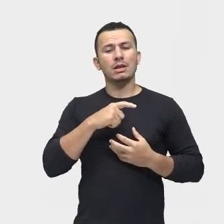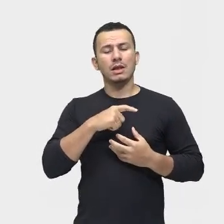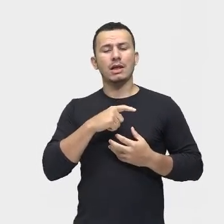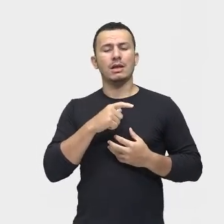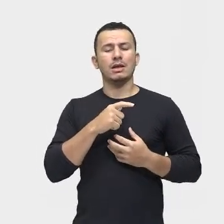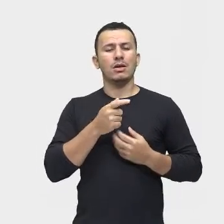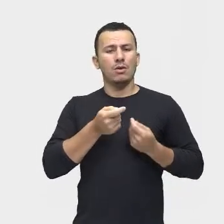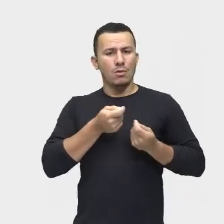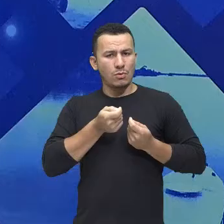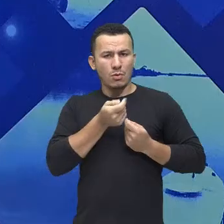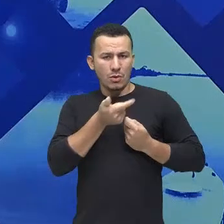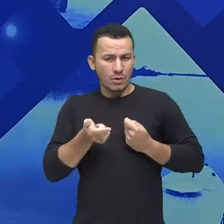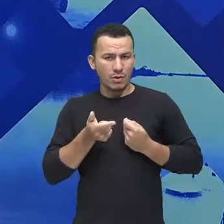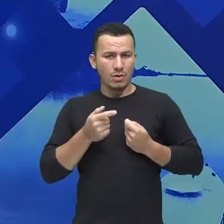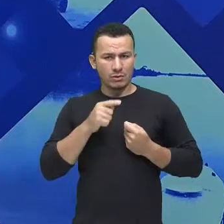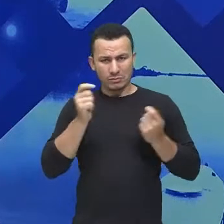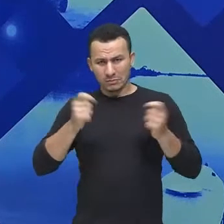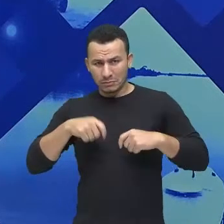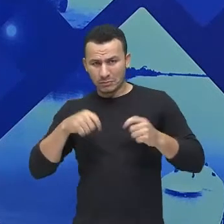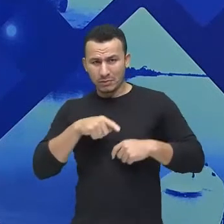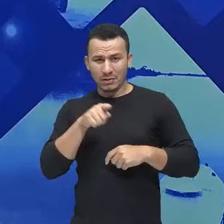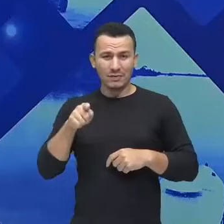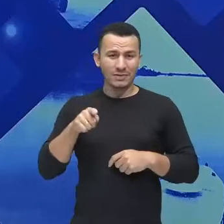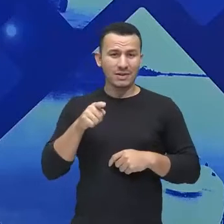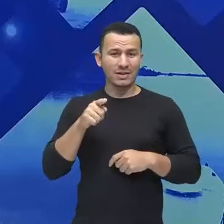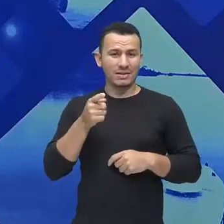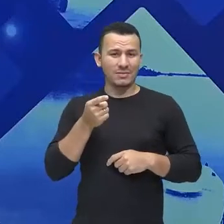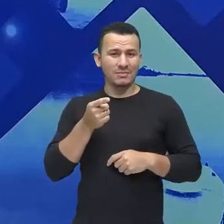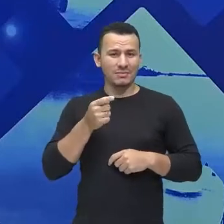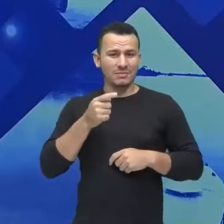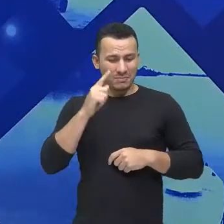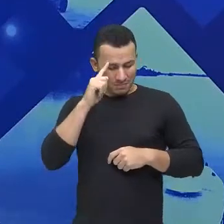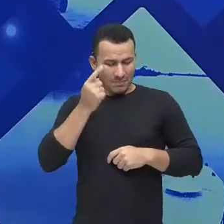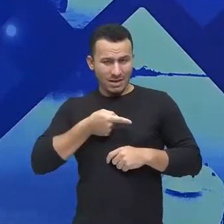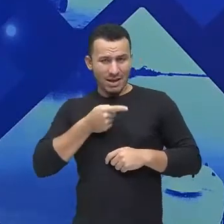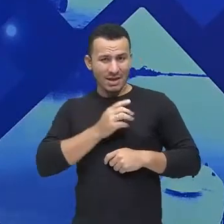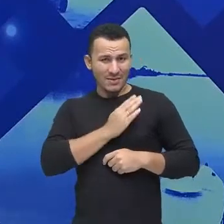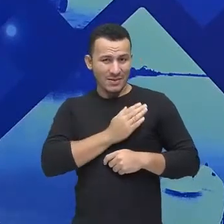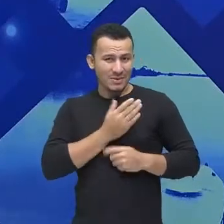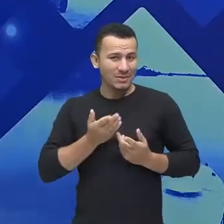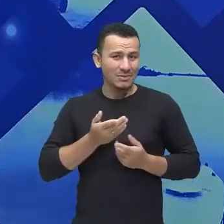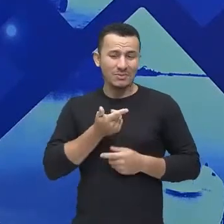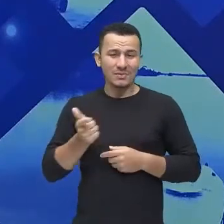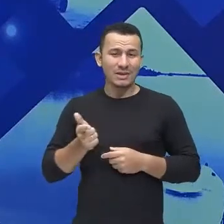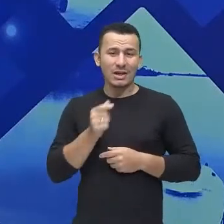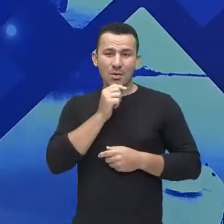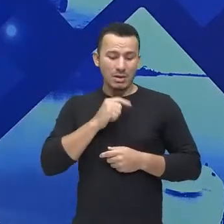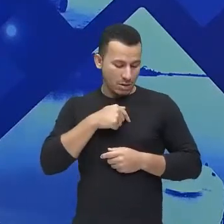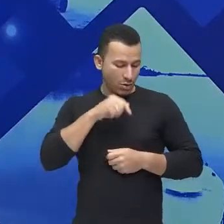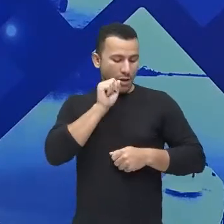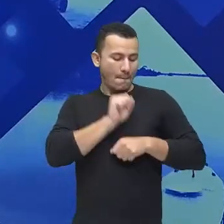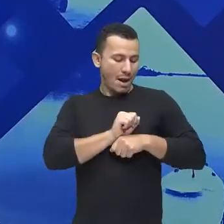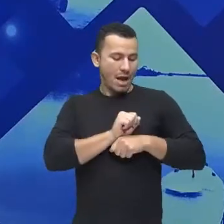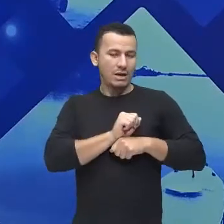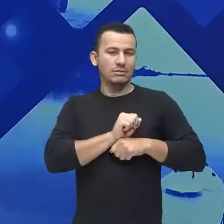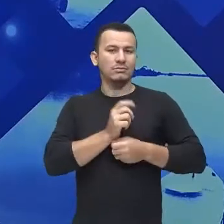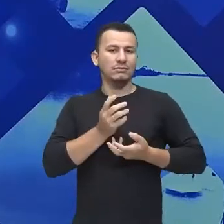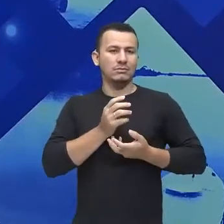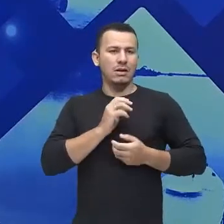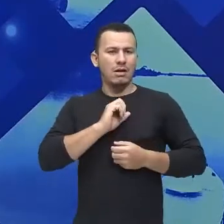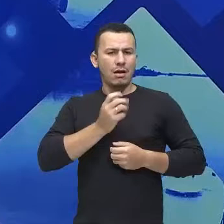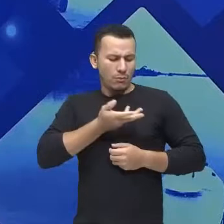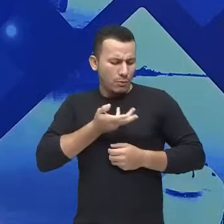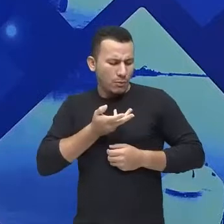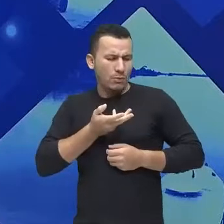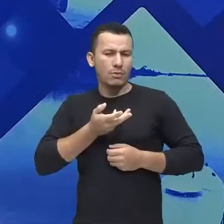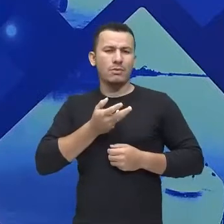estriado, você não consegue ter domínio sobre ele. Você não consegue dizer, para coração, bate mais